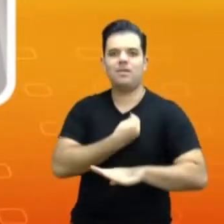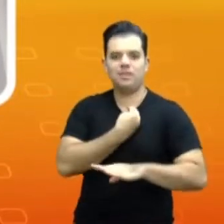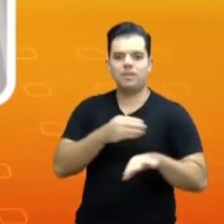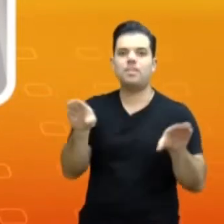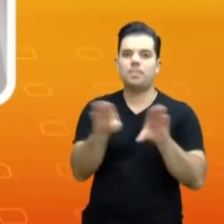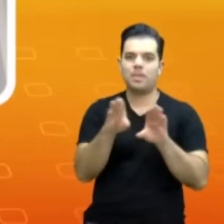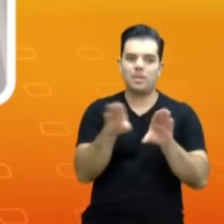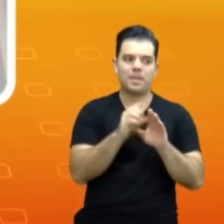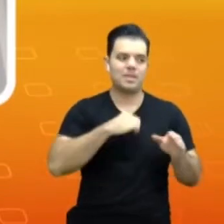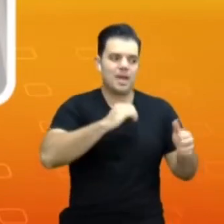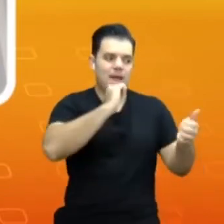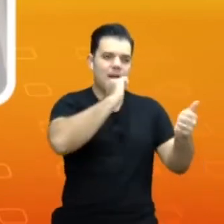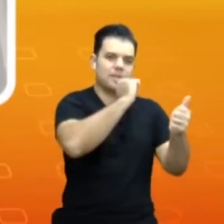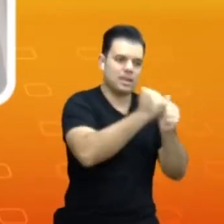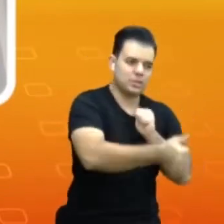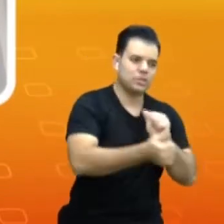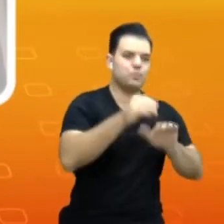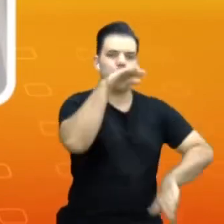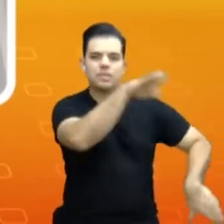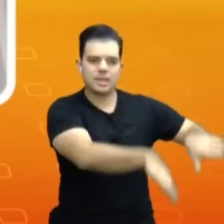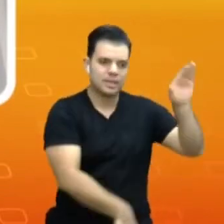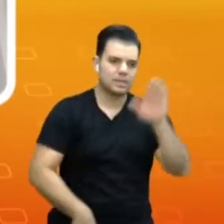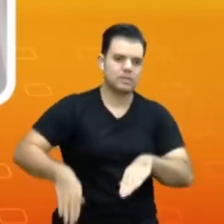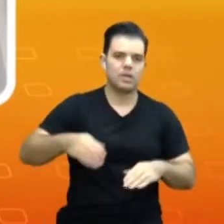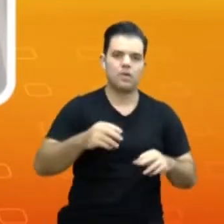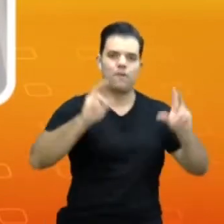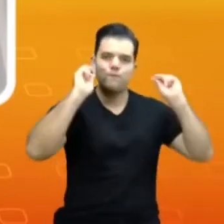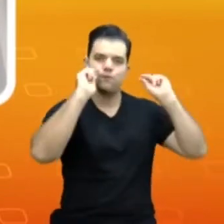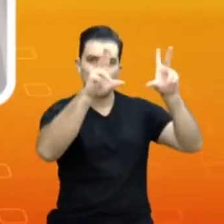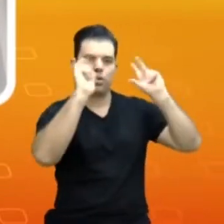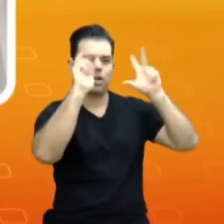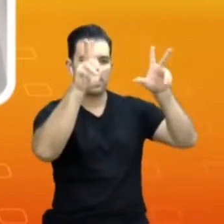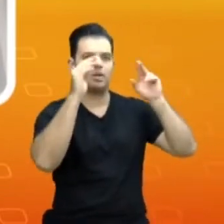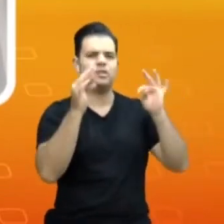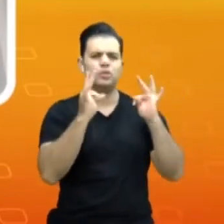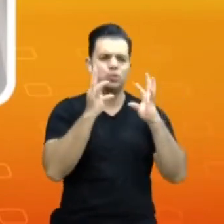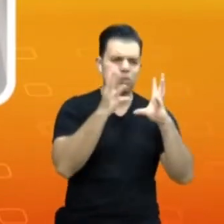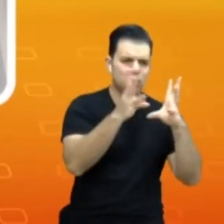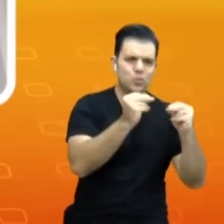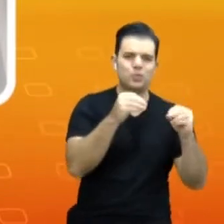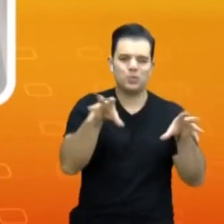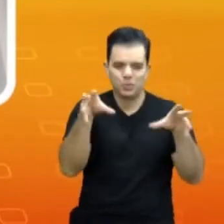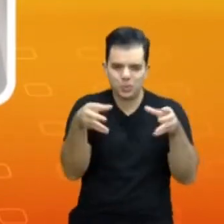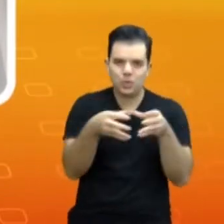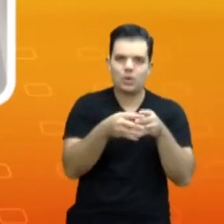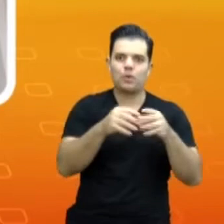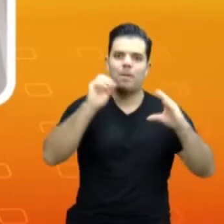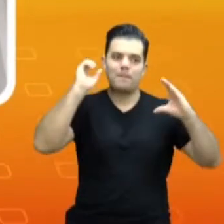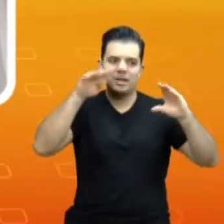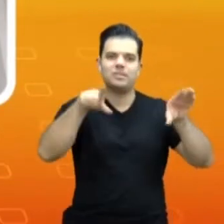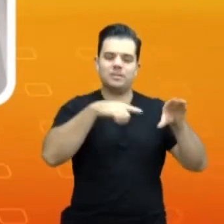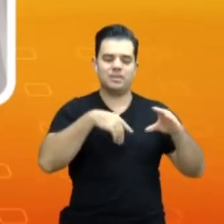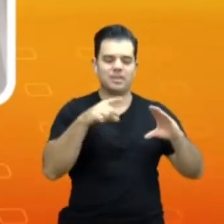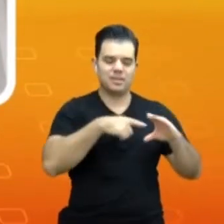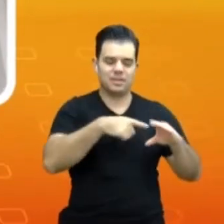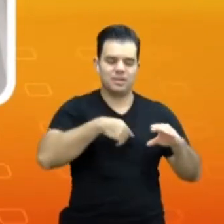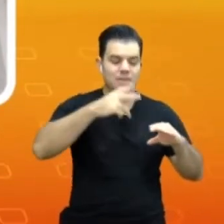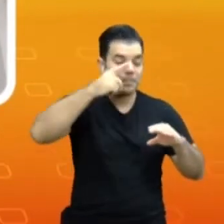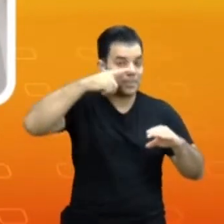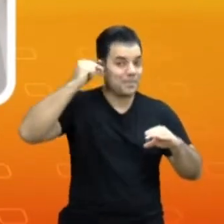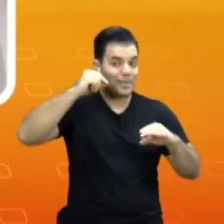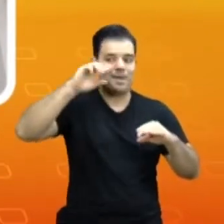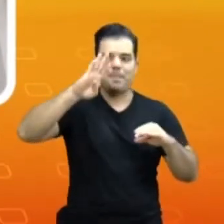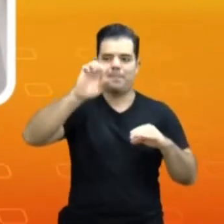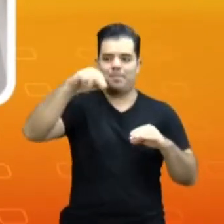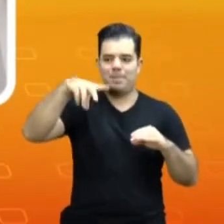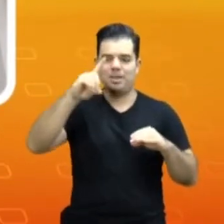comentário no atletismo, natação, voleibol. A Band estava presente com uma cabine dentro daquela área. E